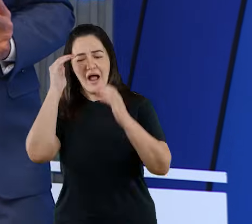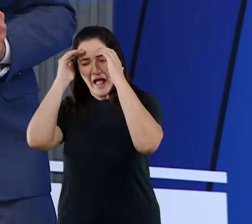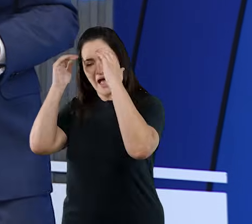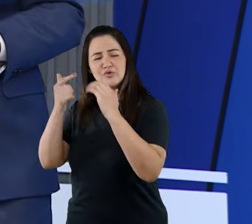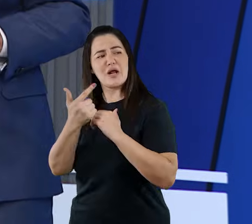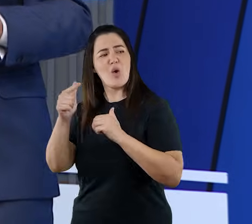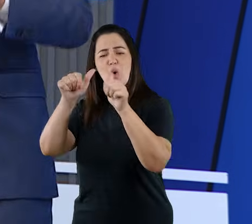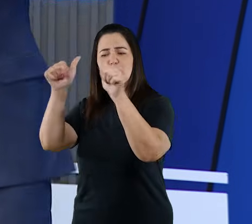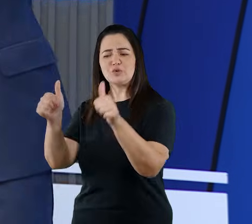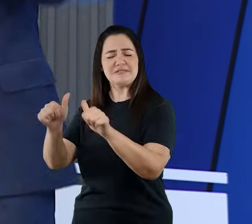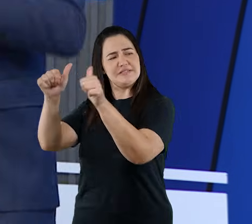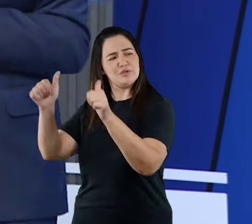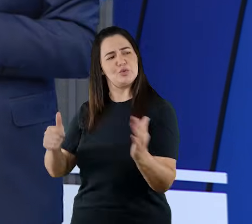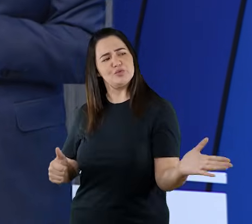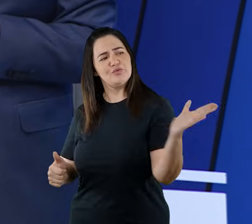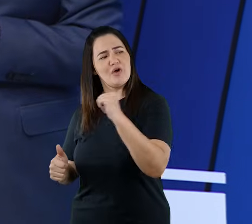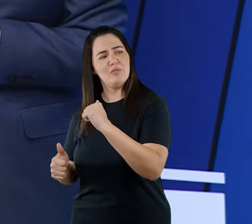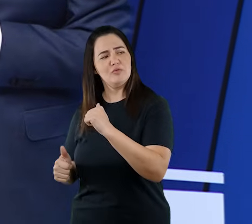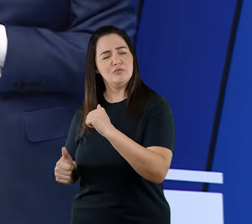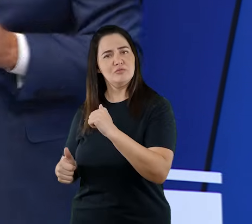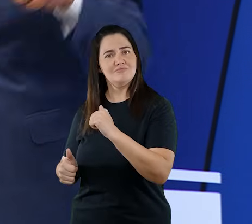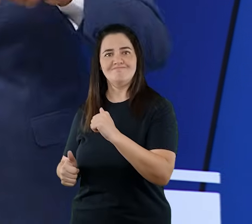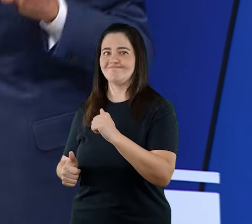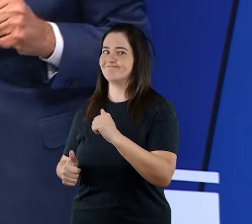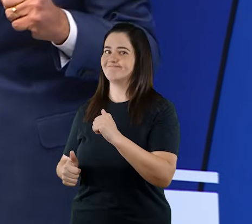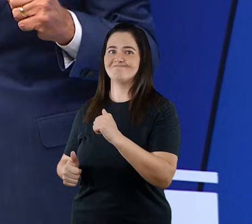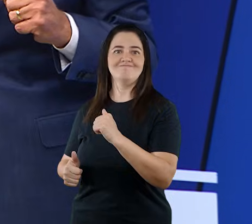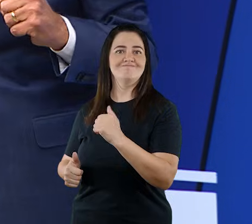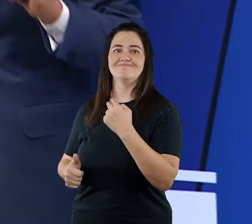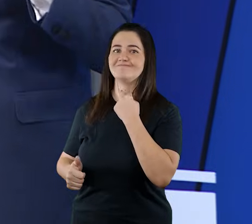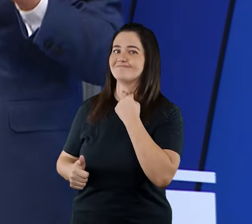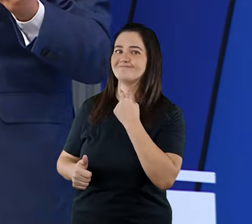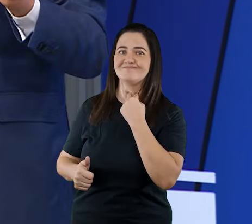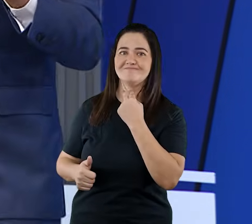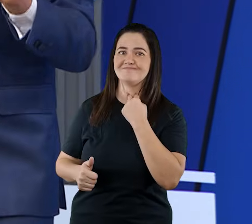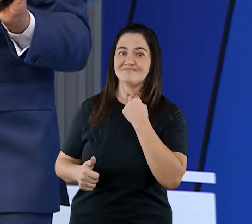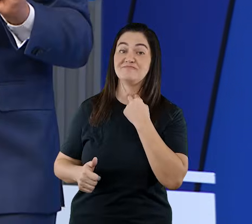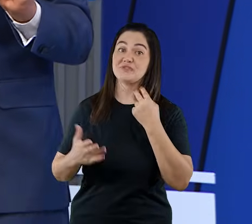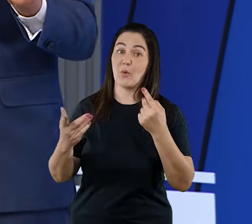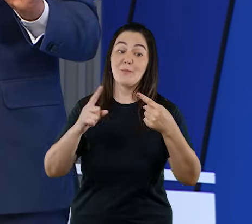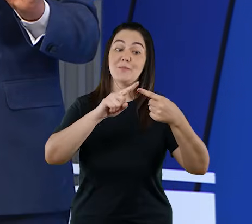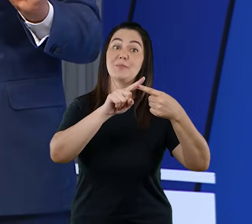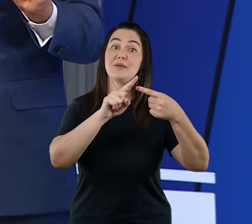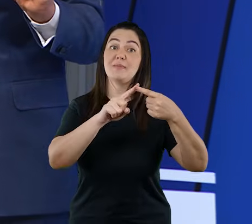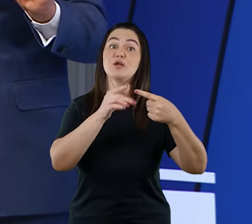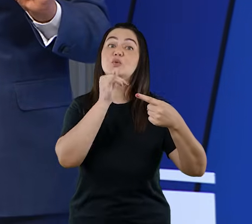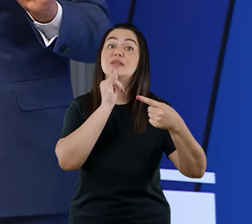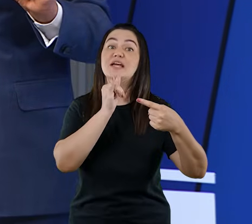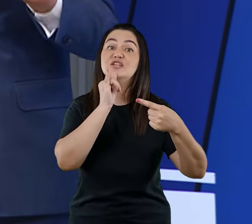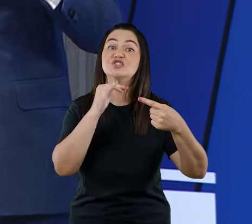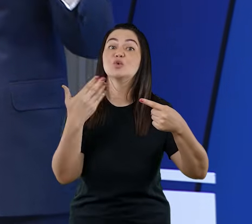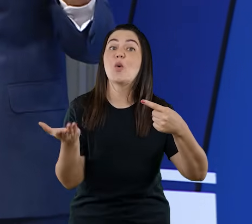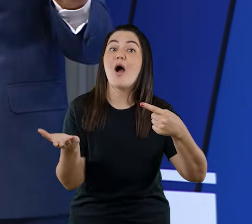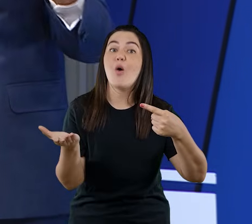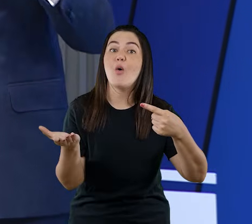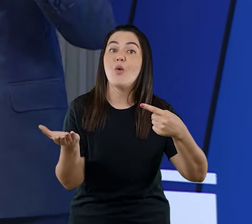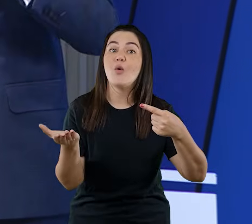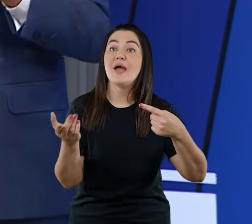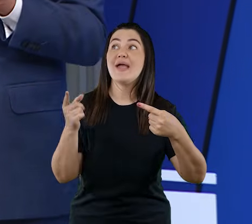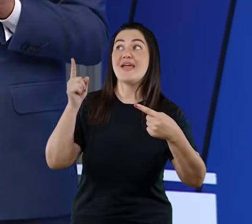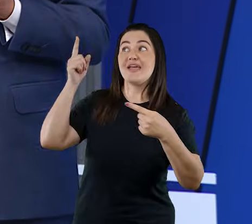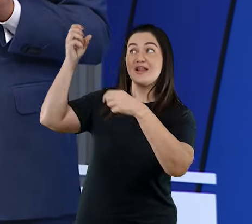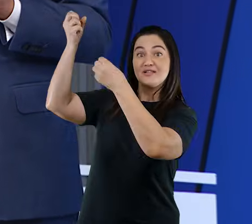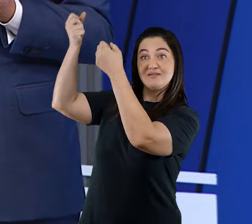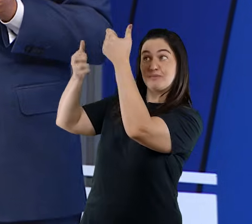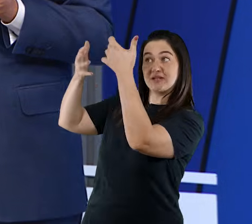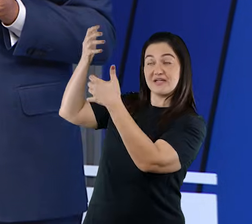alguma coisa, ele predisse um sinal, e esse sinal aconteceu. Bom, passou no primeiro teste. A primeira prova,